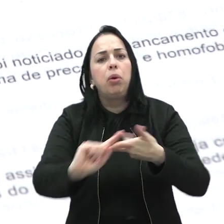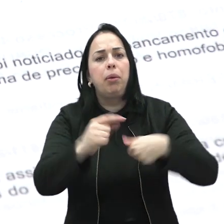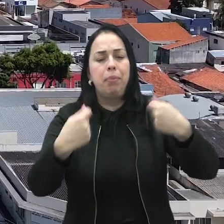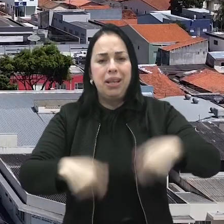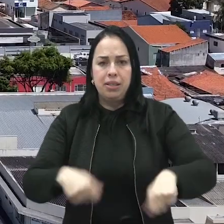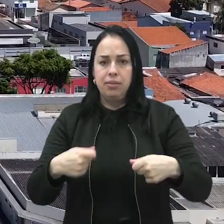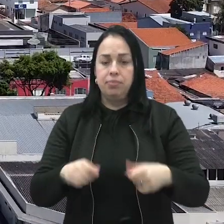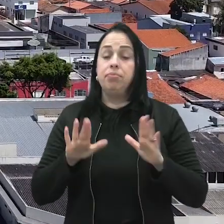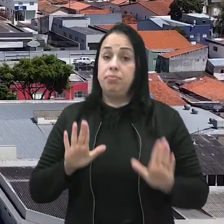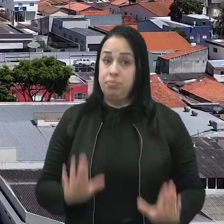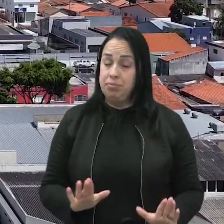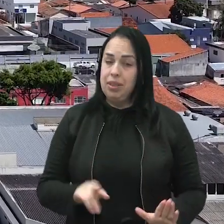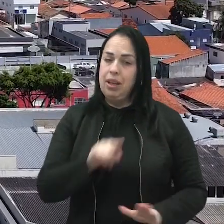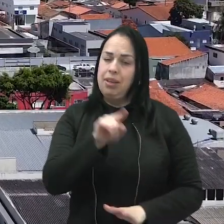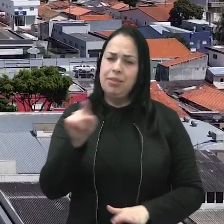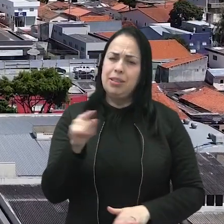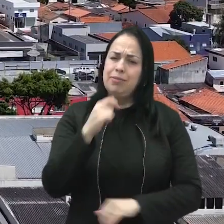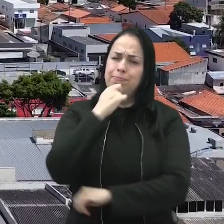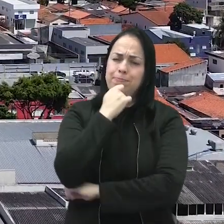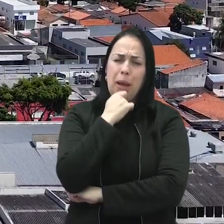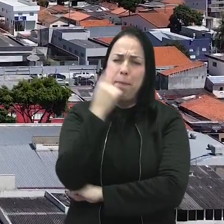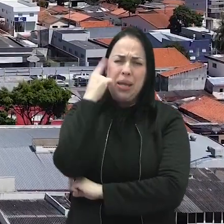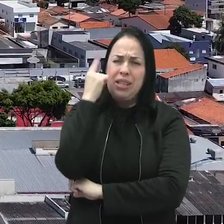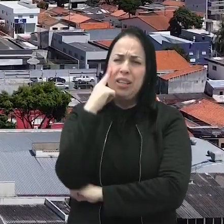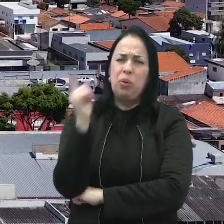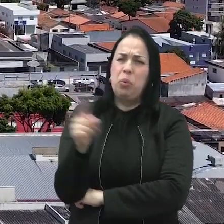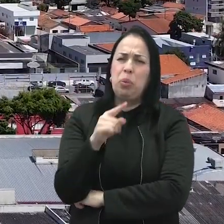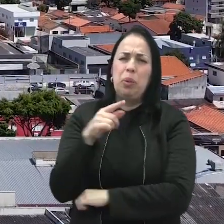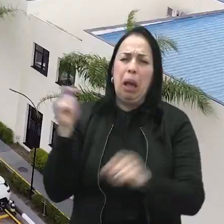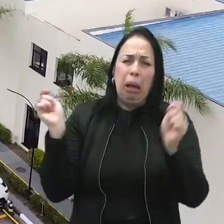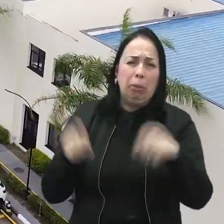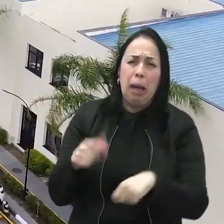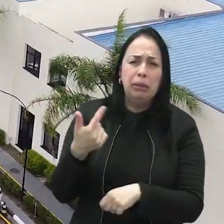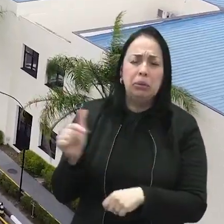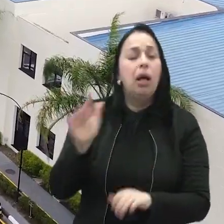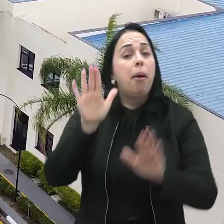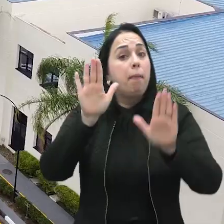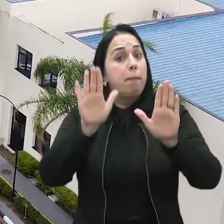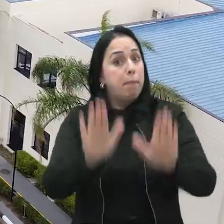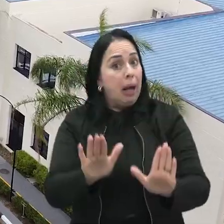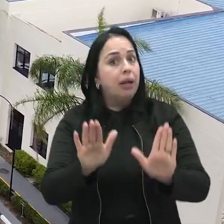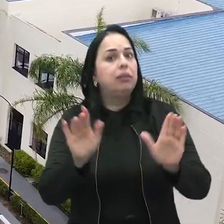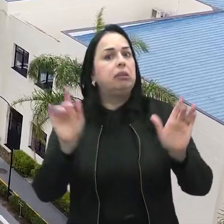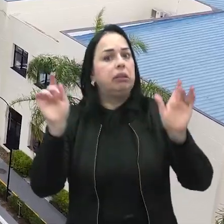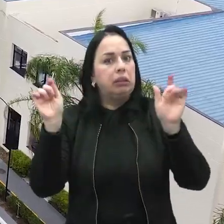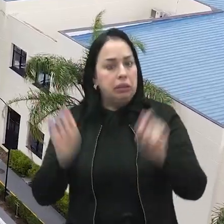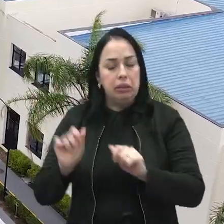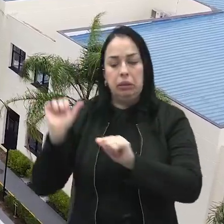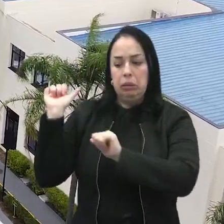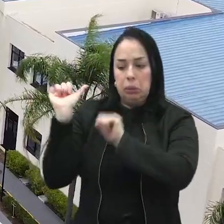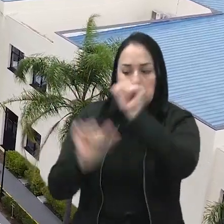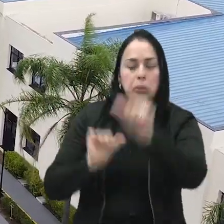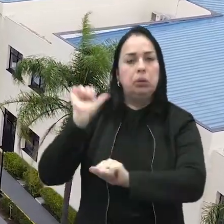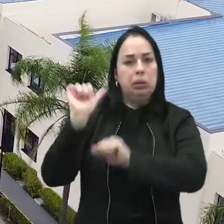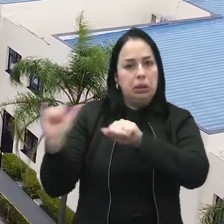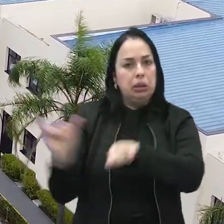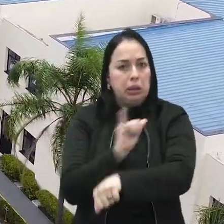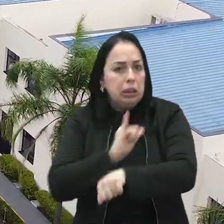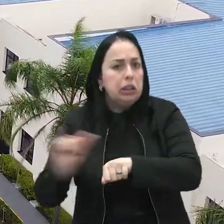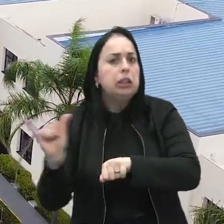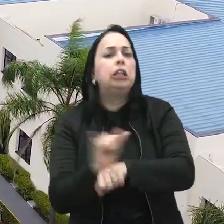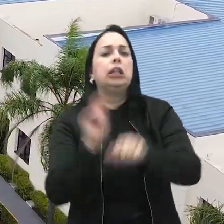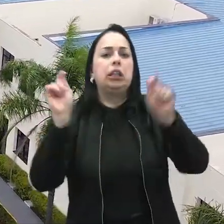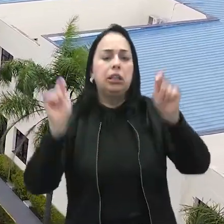população. Isso tudo pode parecer algo longe da realidade. No entanto, mudanças acarretadas por esses meios